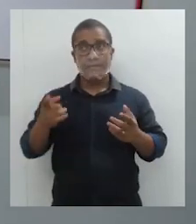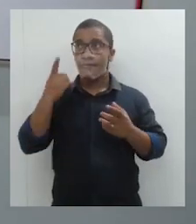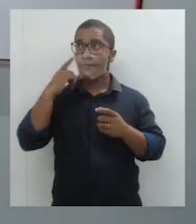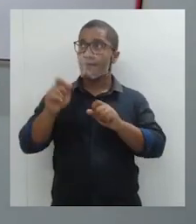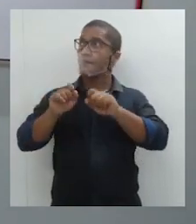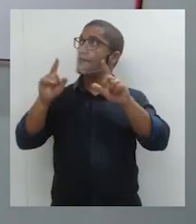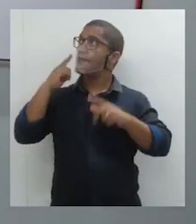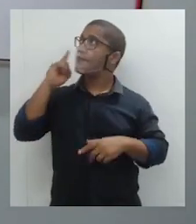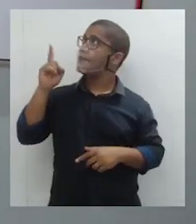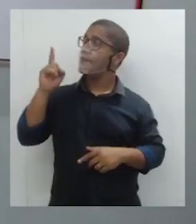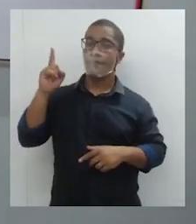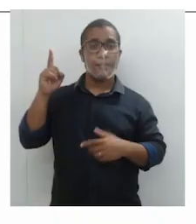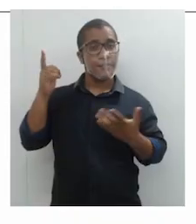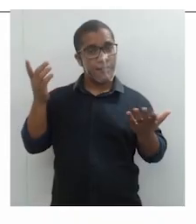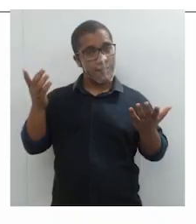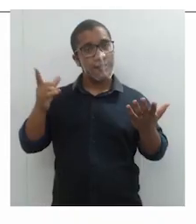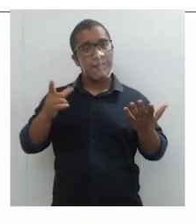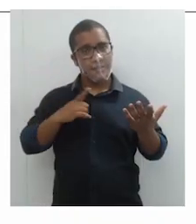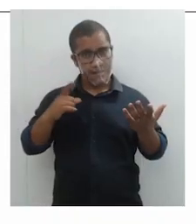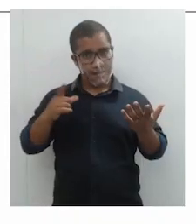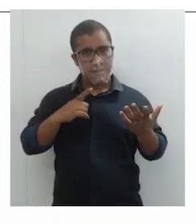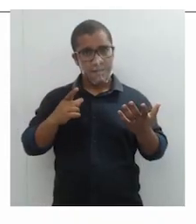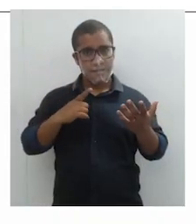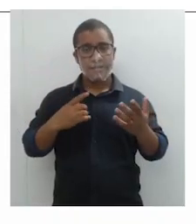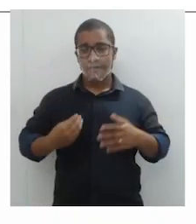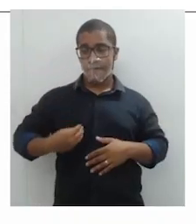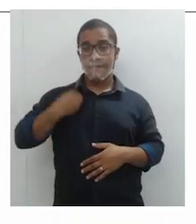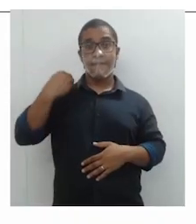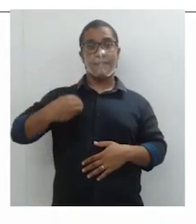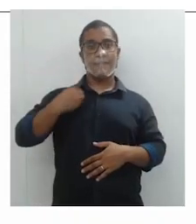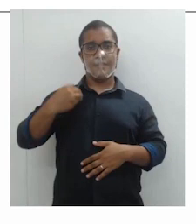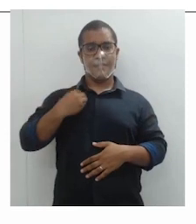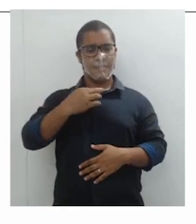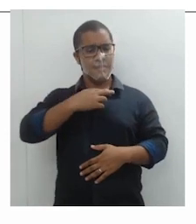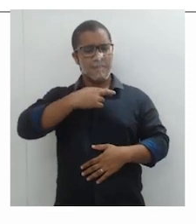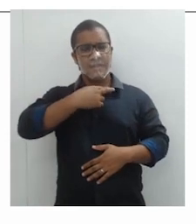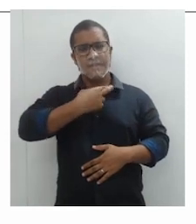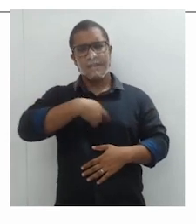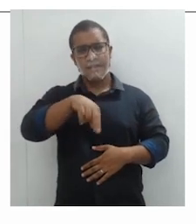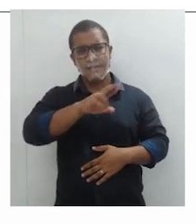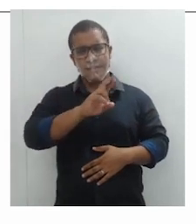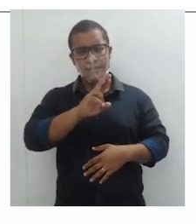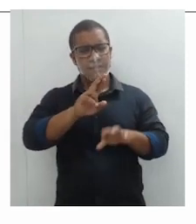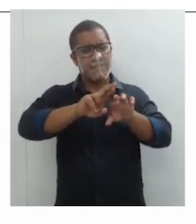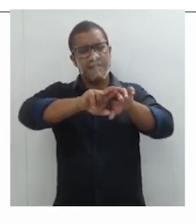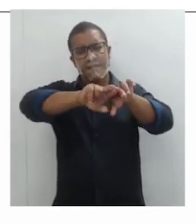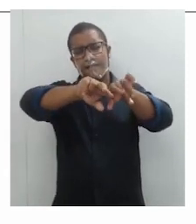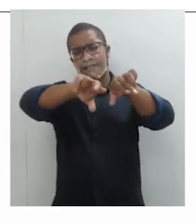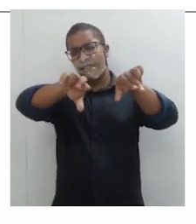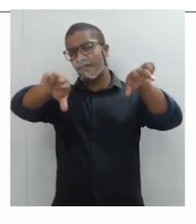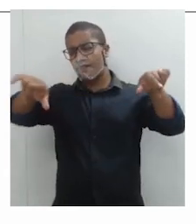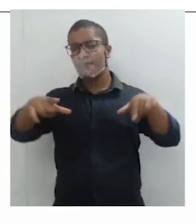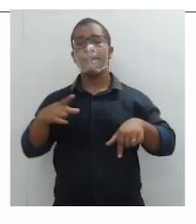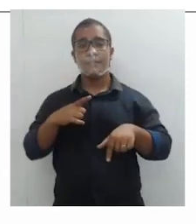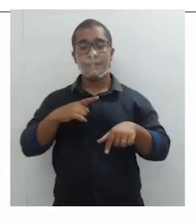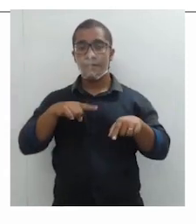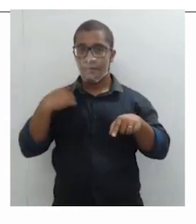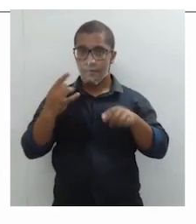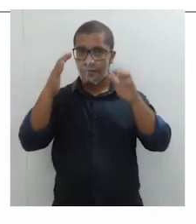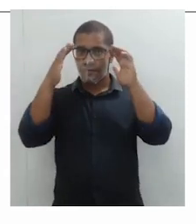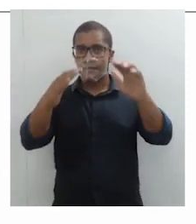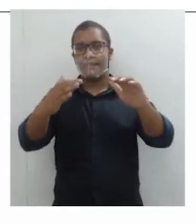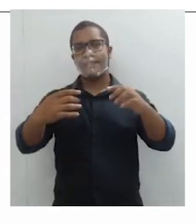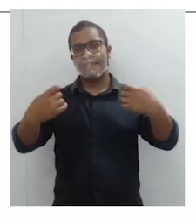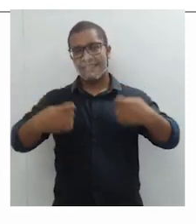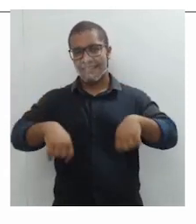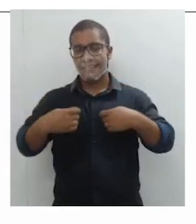tela justamente essa essa questão a coexistência das diversas crenças é importante lembrar dessa